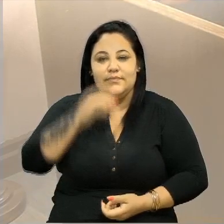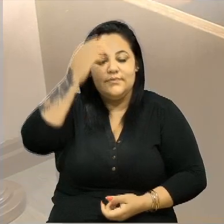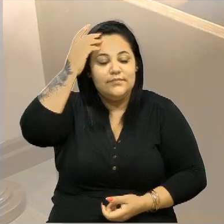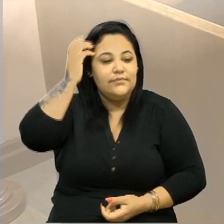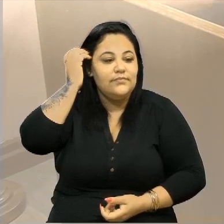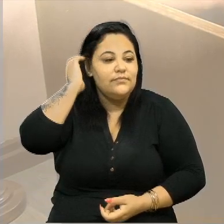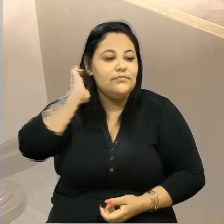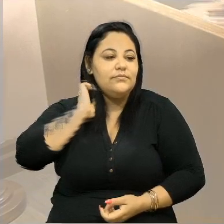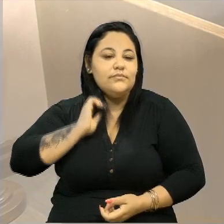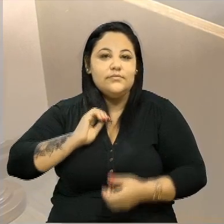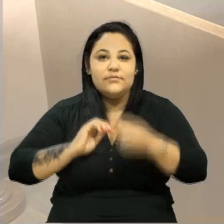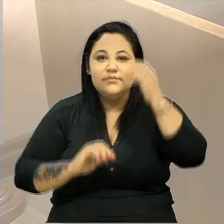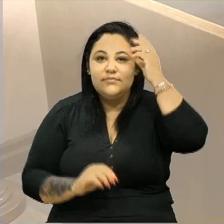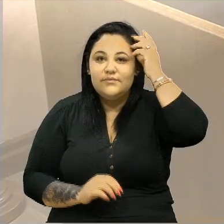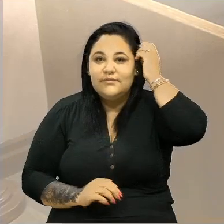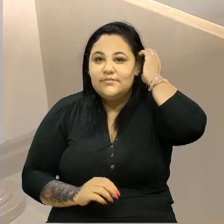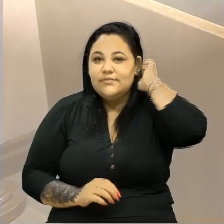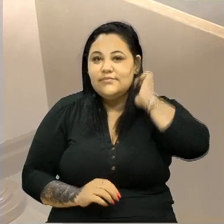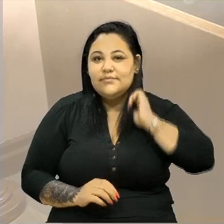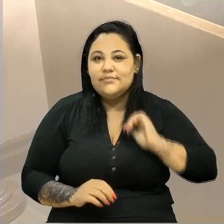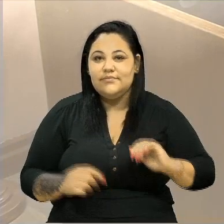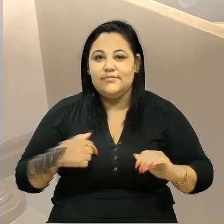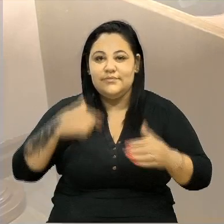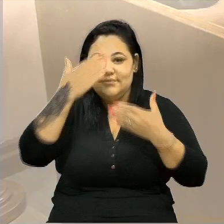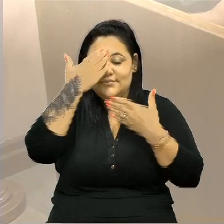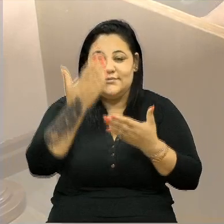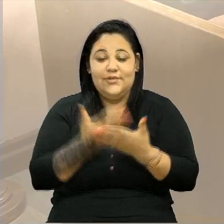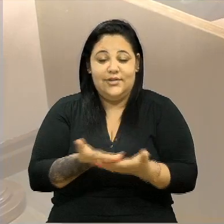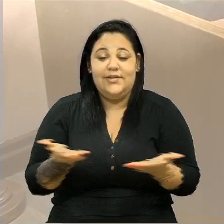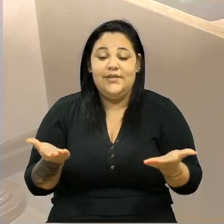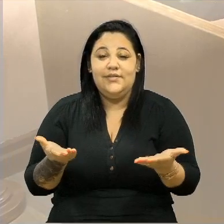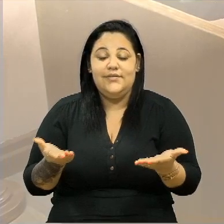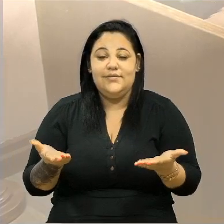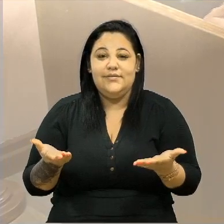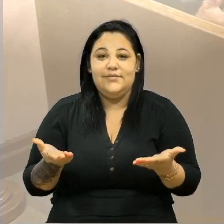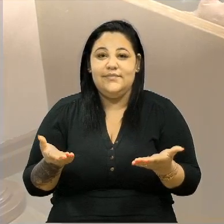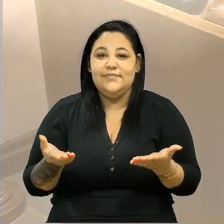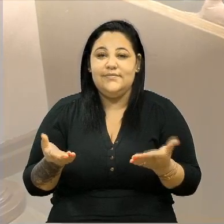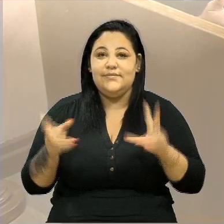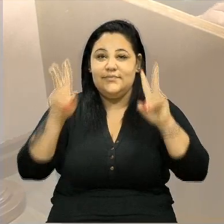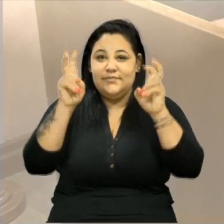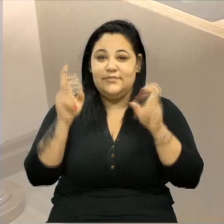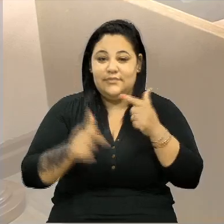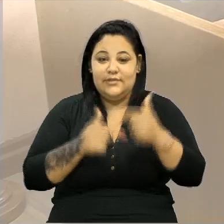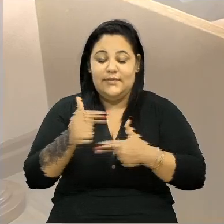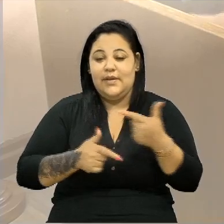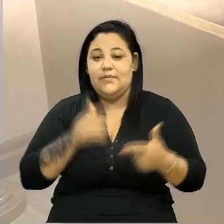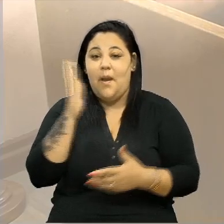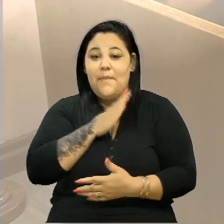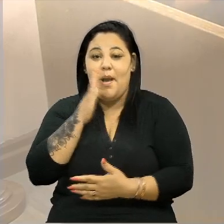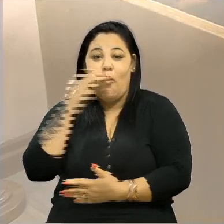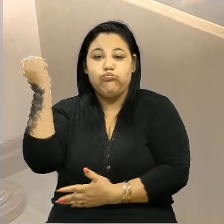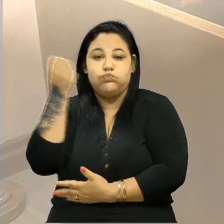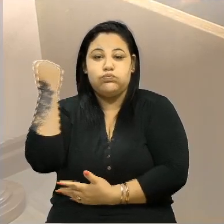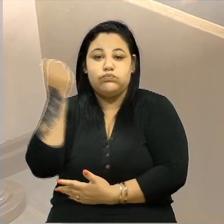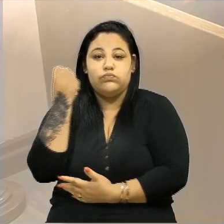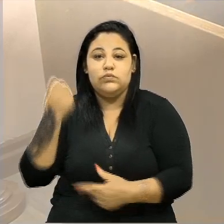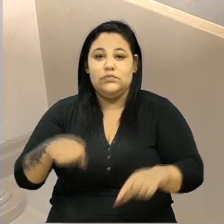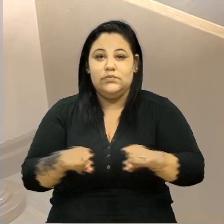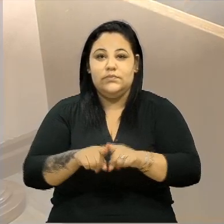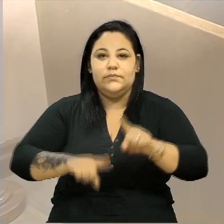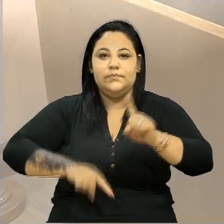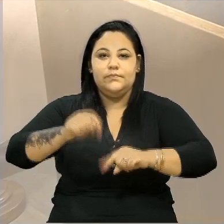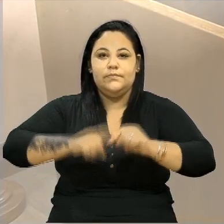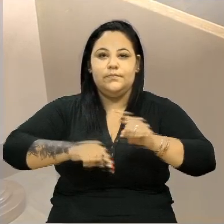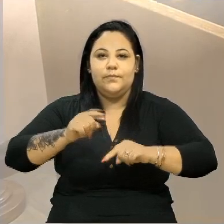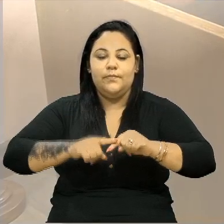Primeiramente, então, agradecendo já esse espaço que é concedido para explanar um pouco sobre o serviço de urgência e emergência e as atividades do Corpo de Bombeiros